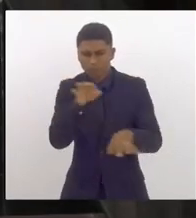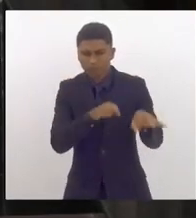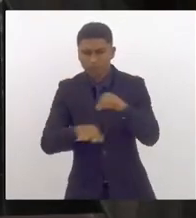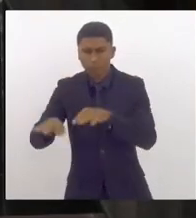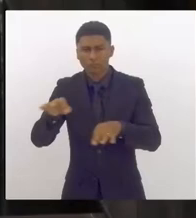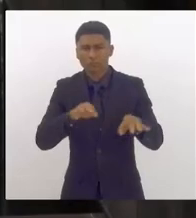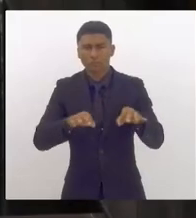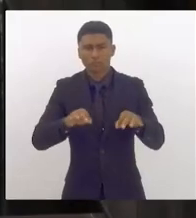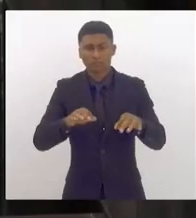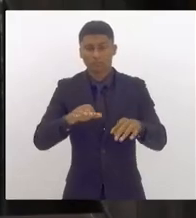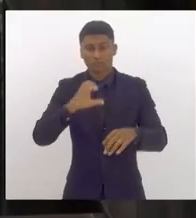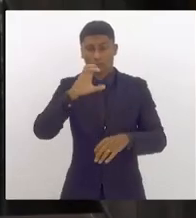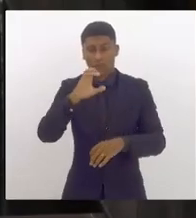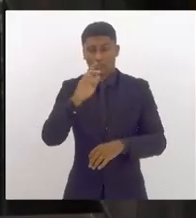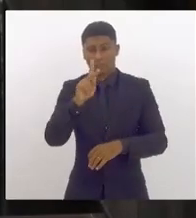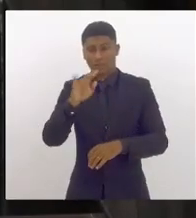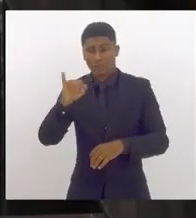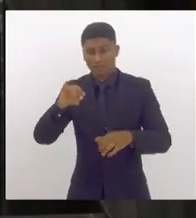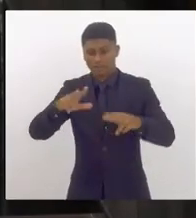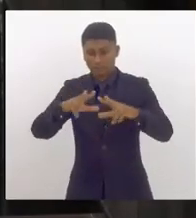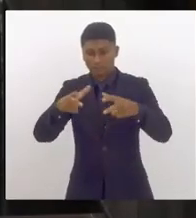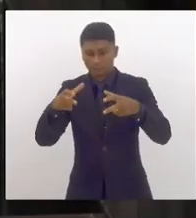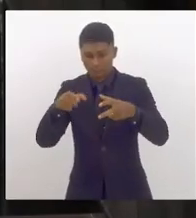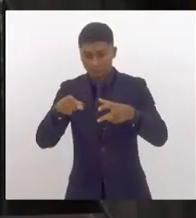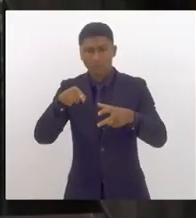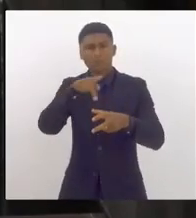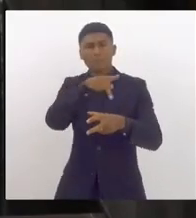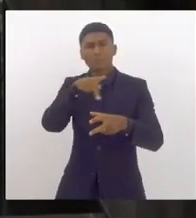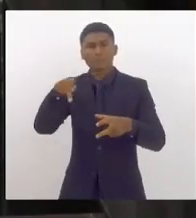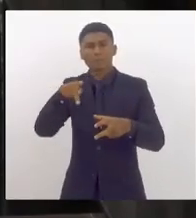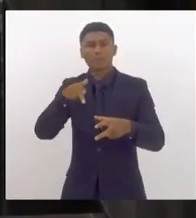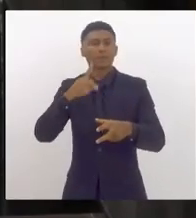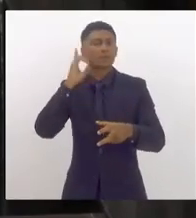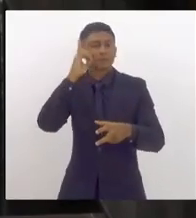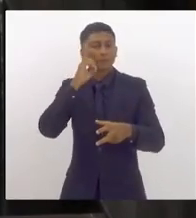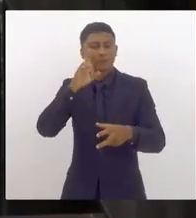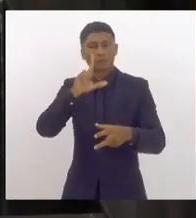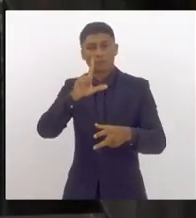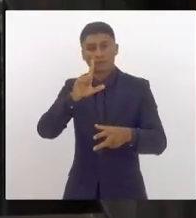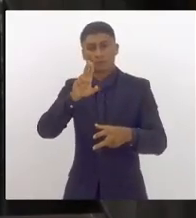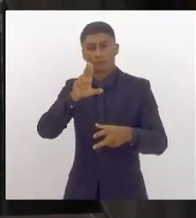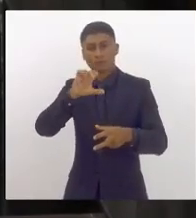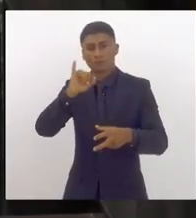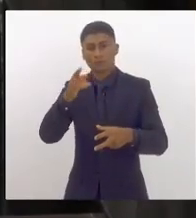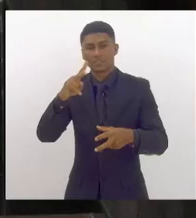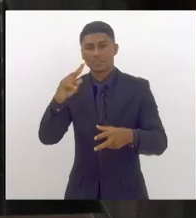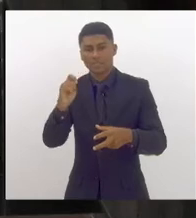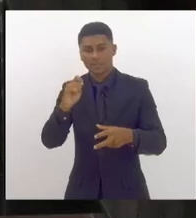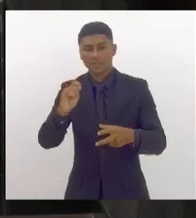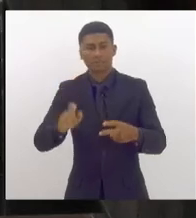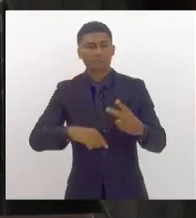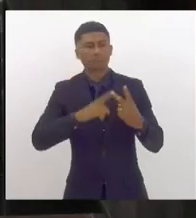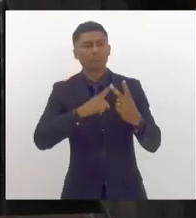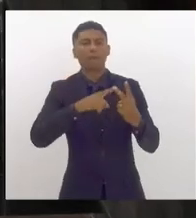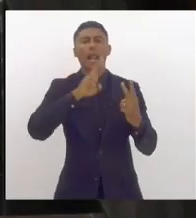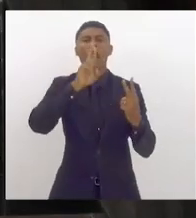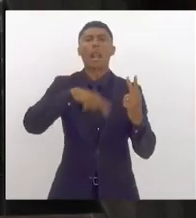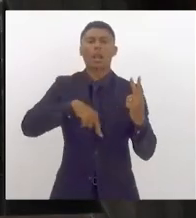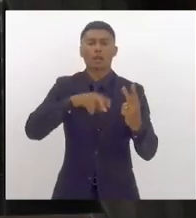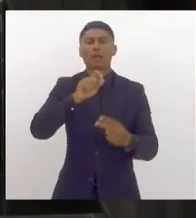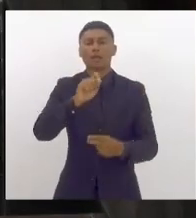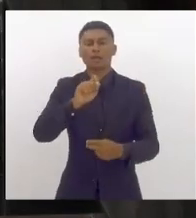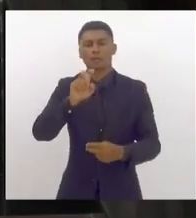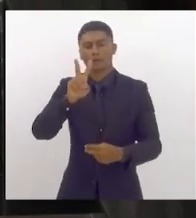presidida pela deputada Lucinha com a relatoria do deputado waldeck carneiro e